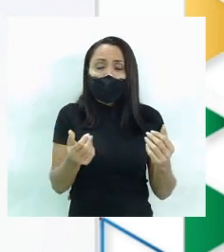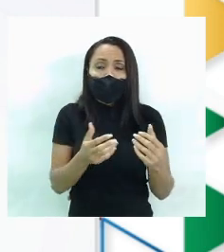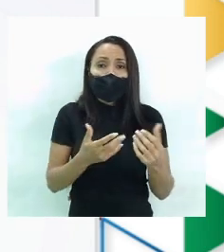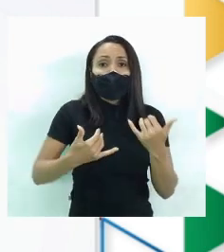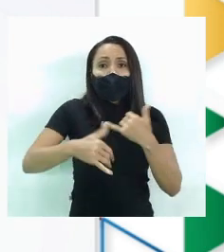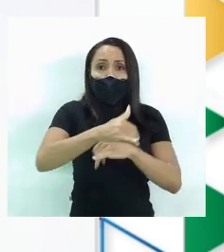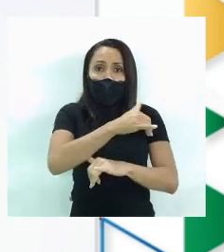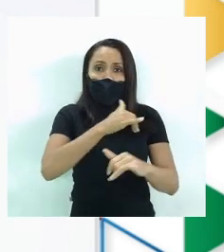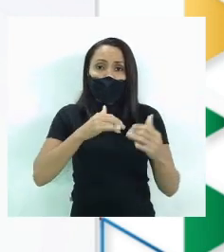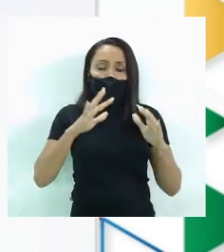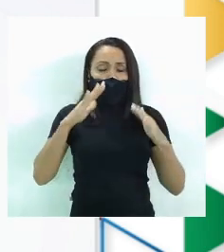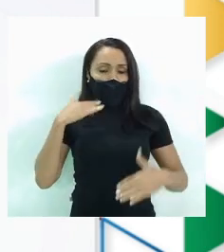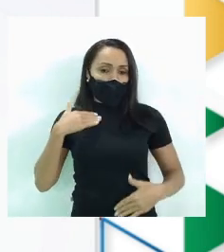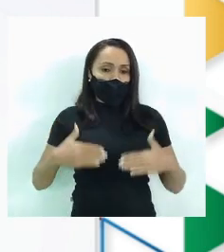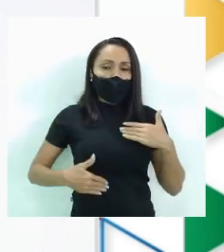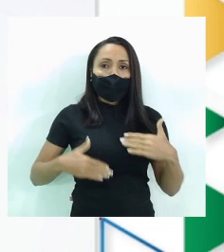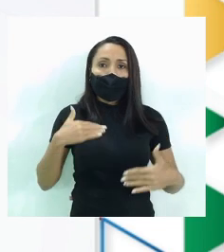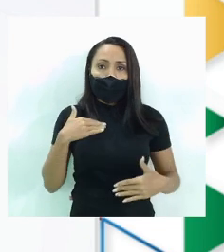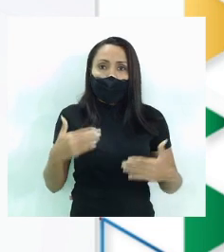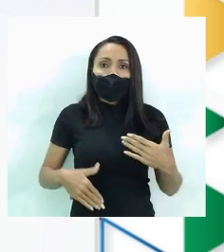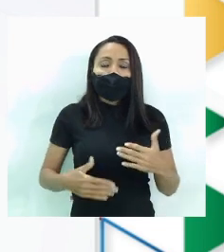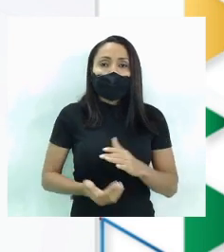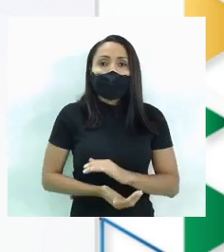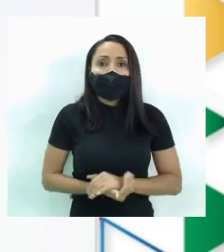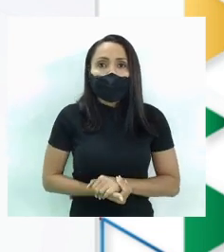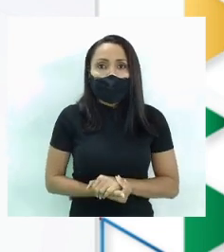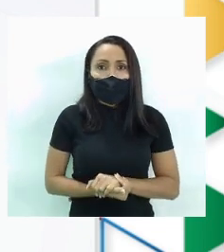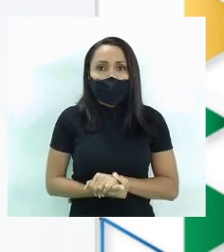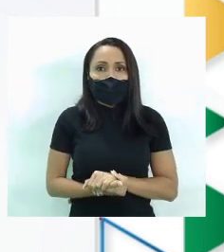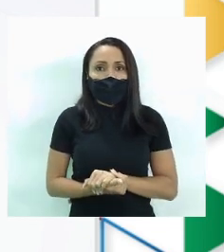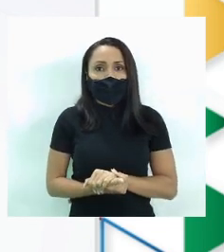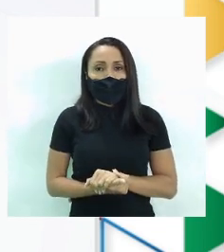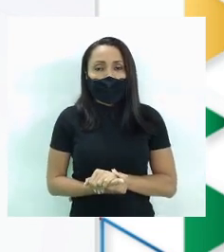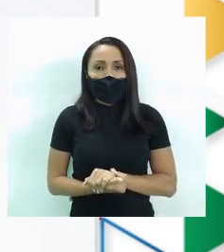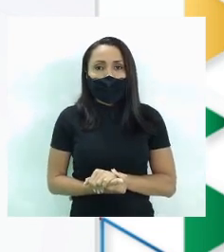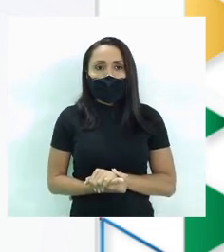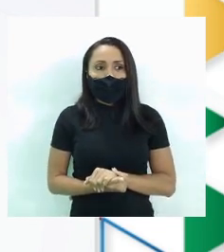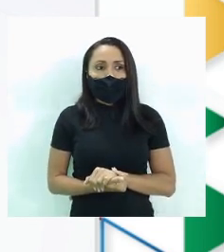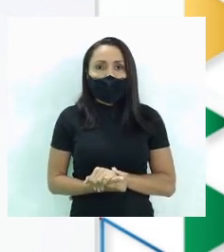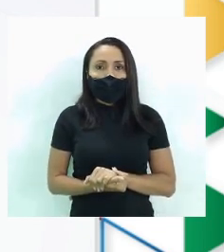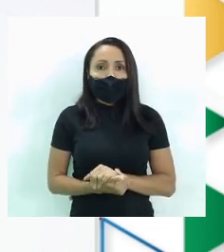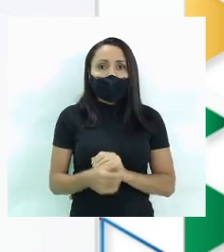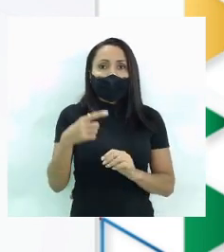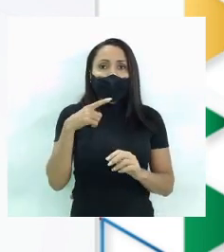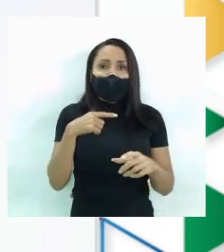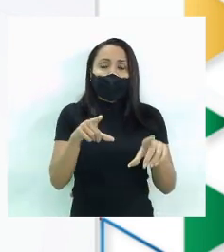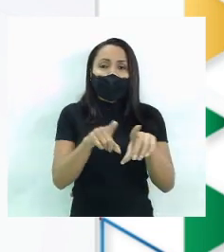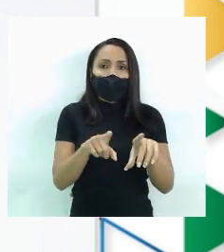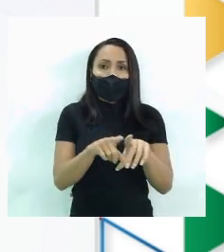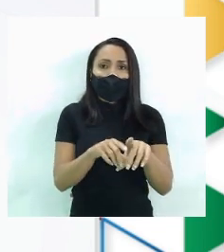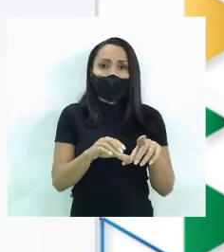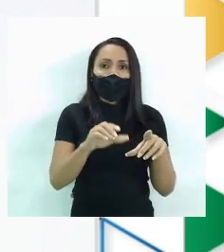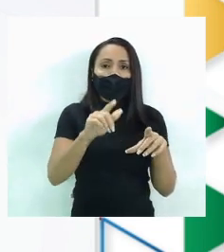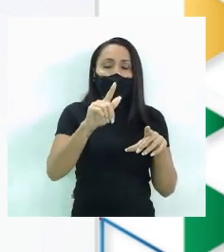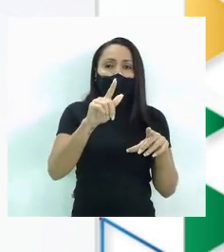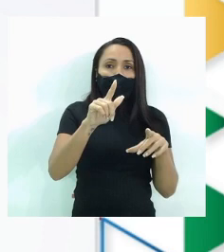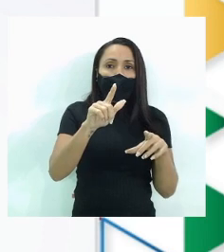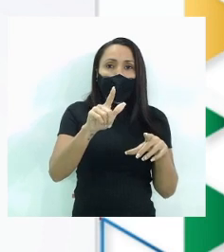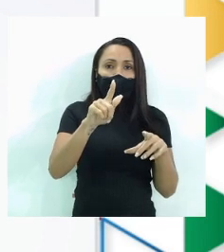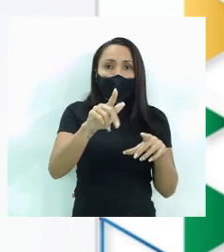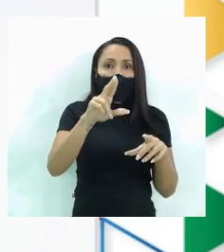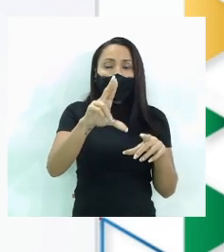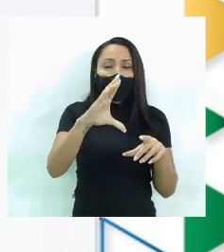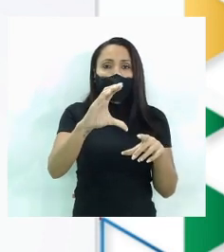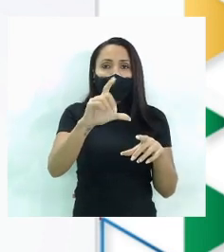produzida também pelas células beta das ilhotas tá certo? Temos também o glucagon. O glucagon é o